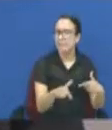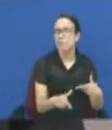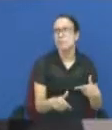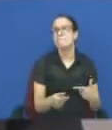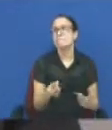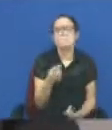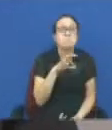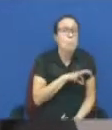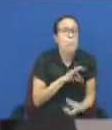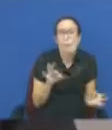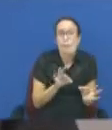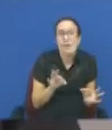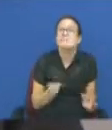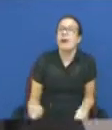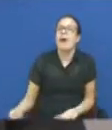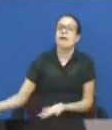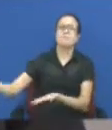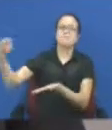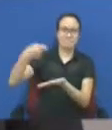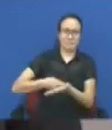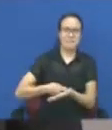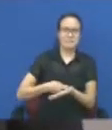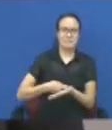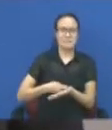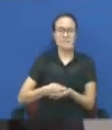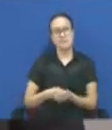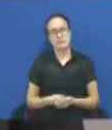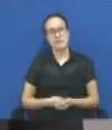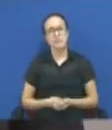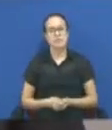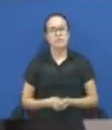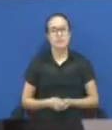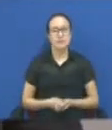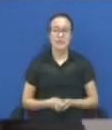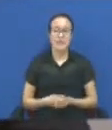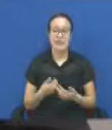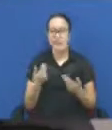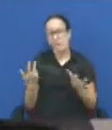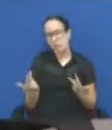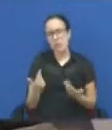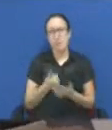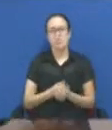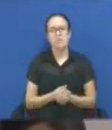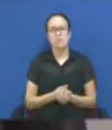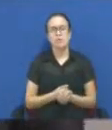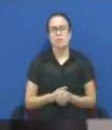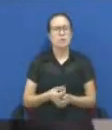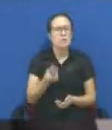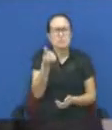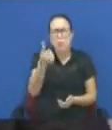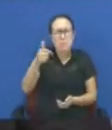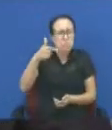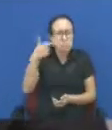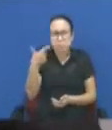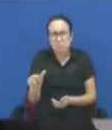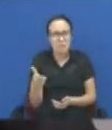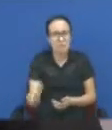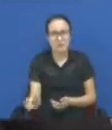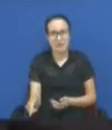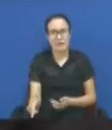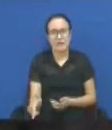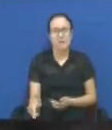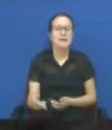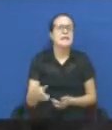investir na própria cidade, né? É o caso das falências, por exemplo. Eu acompanho até hoje a falência da Rocco, que faliu lá